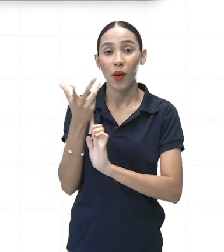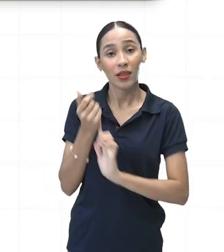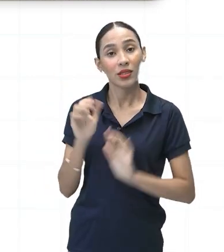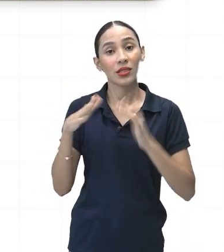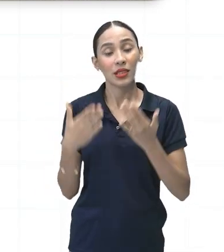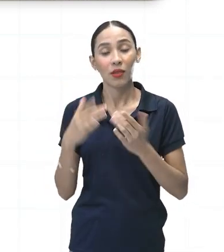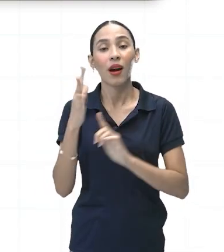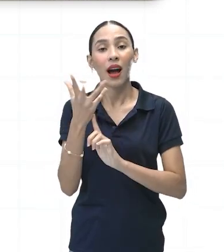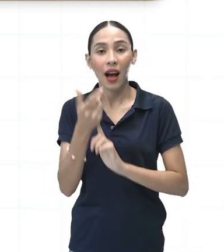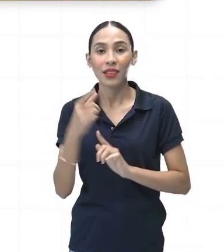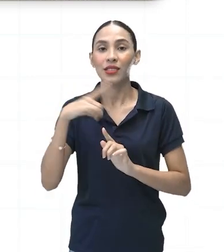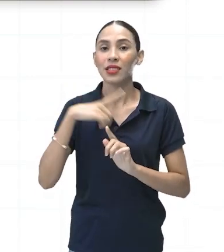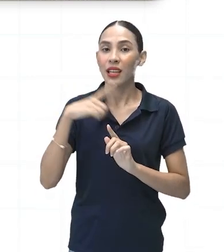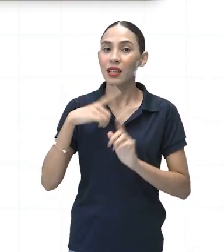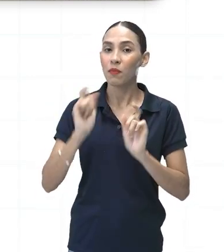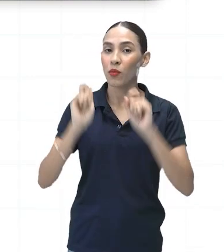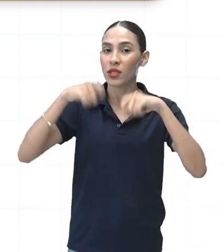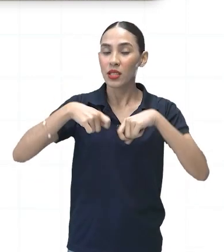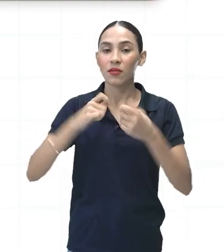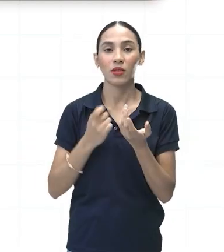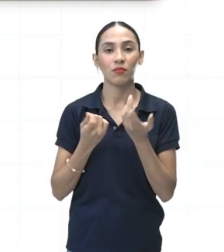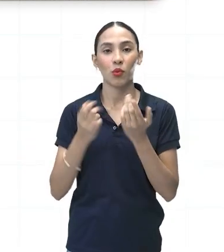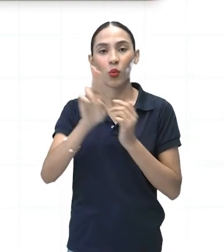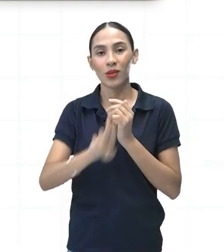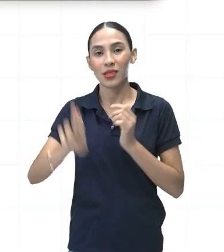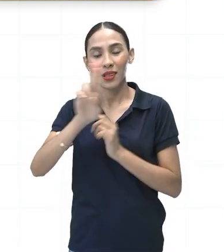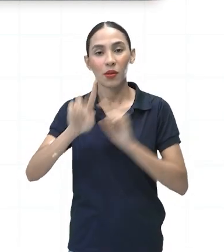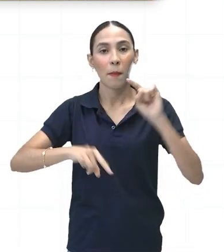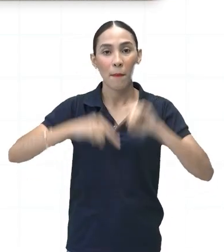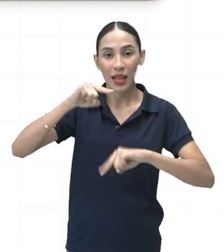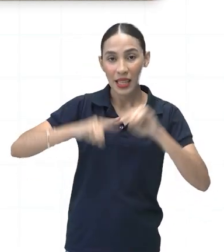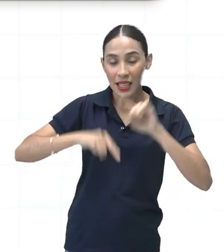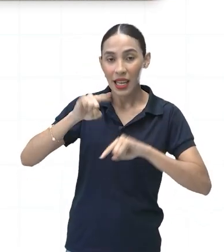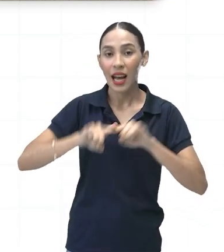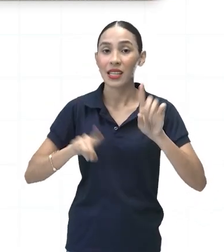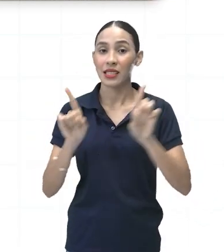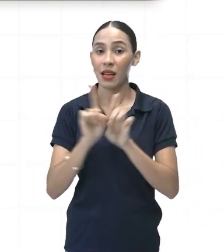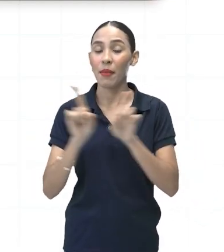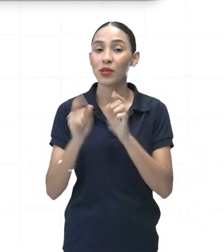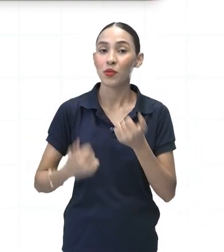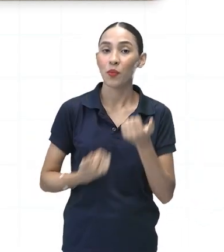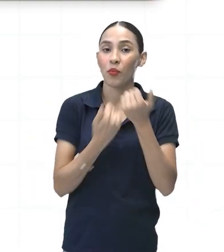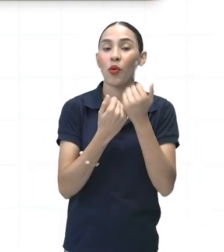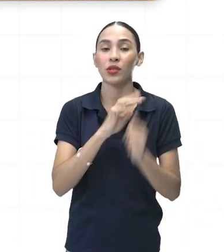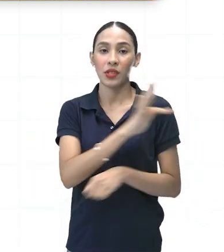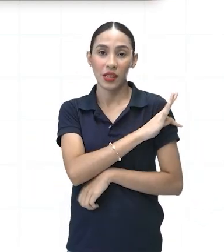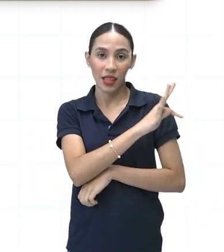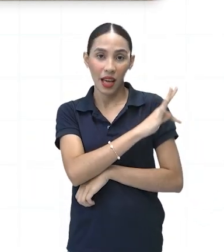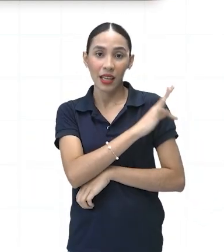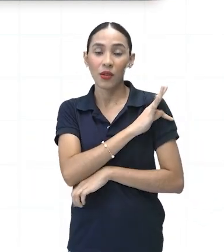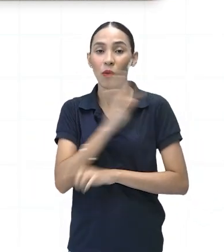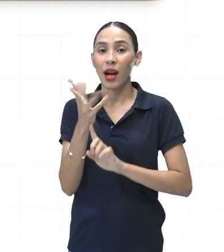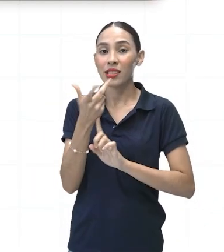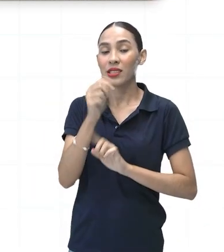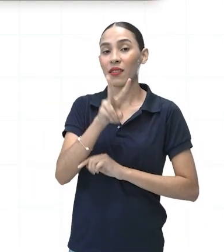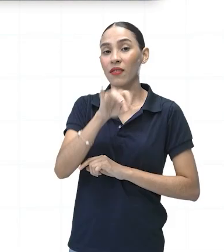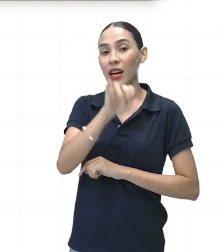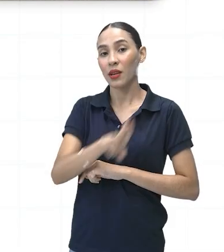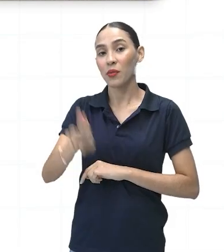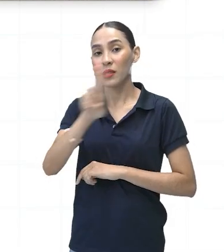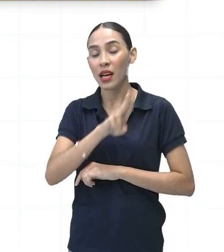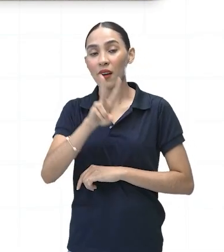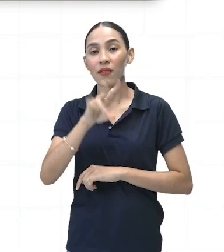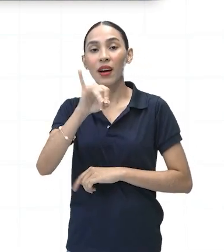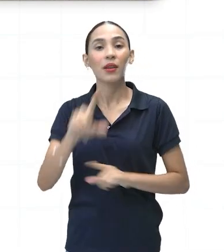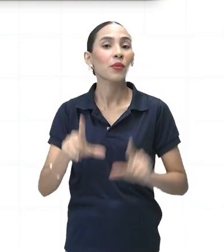esse privilégio de, através dos materiais, através de suporte, de técnicas que esse artista vai utilizar, ele